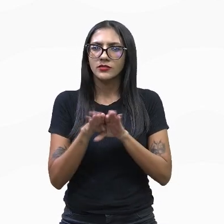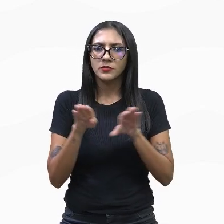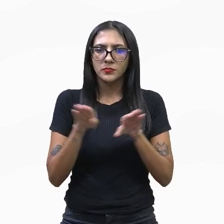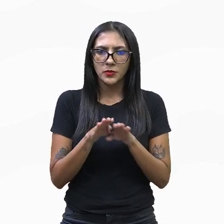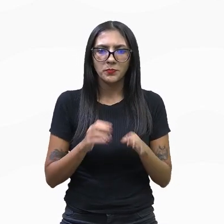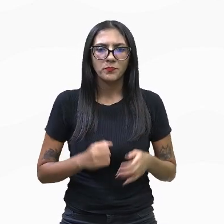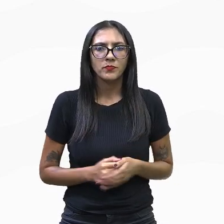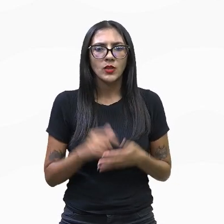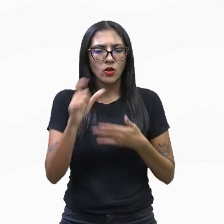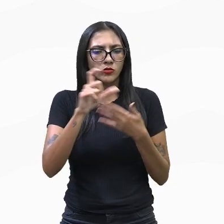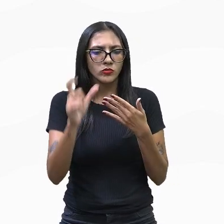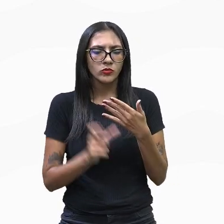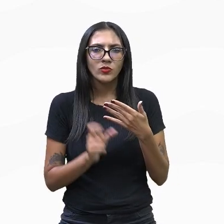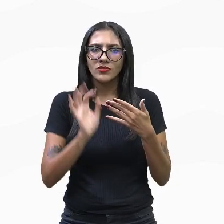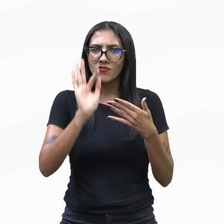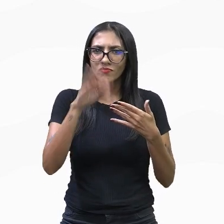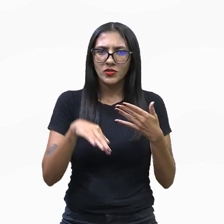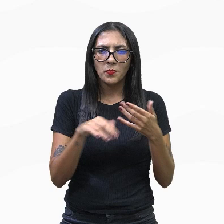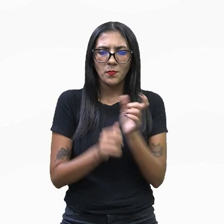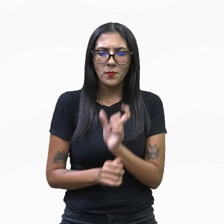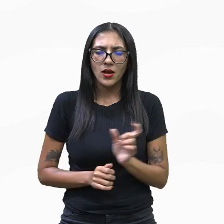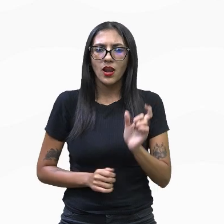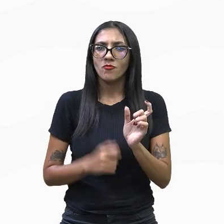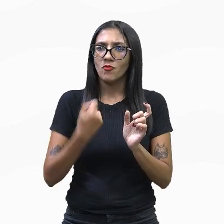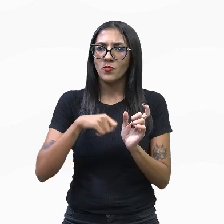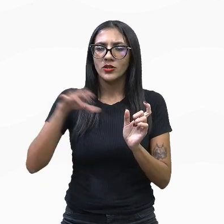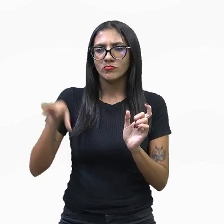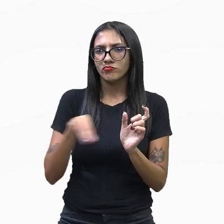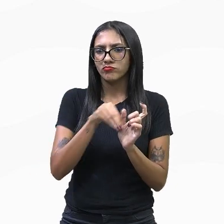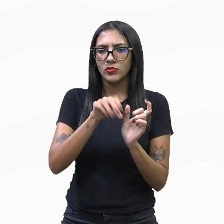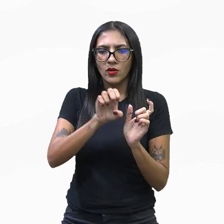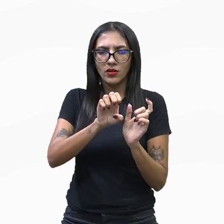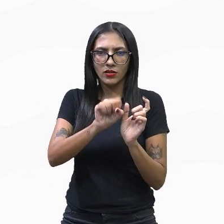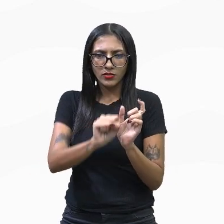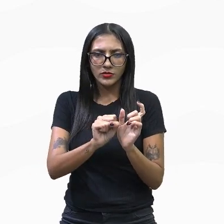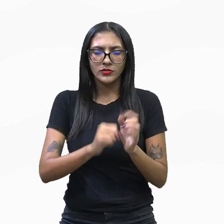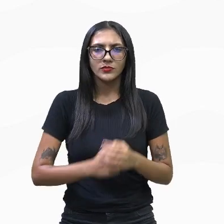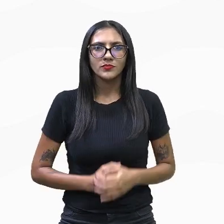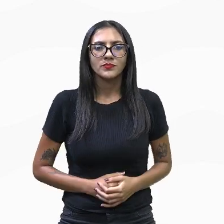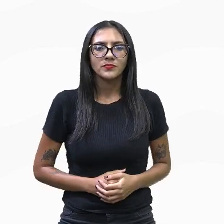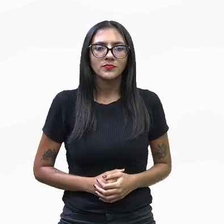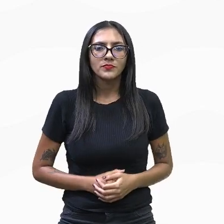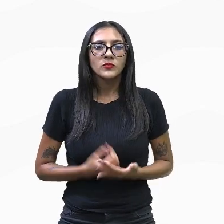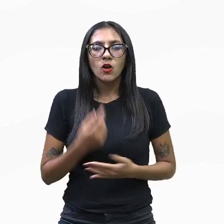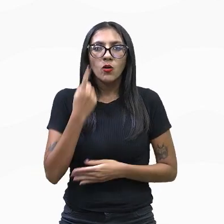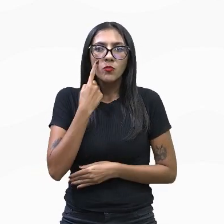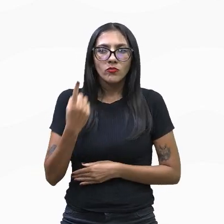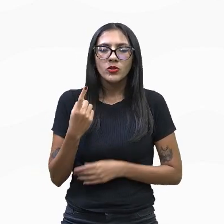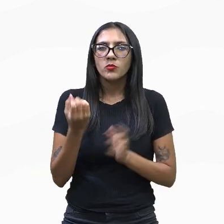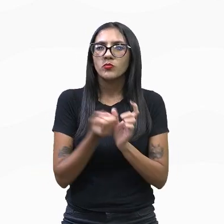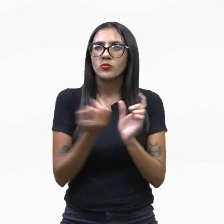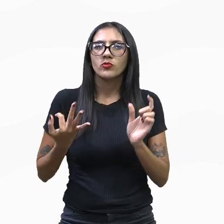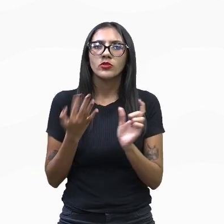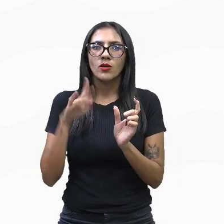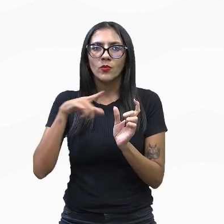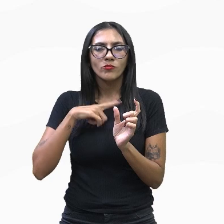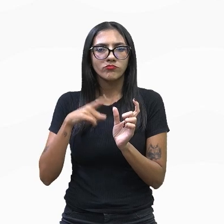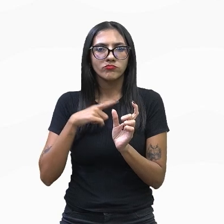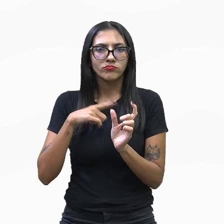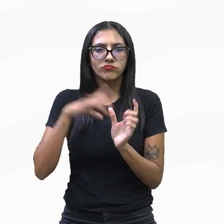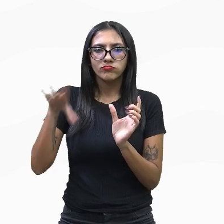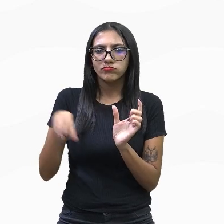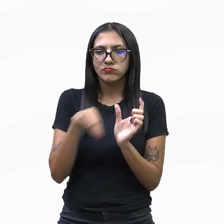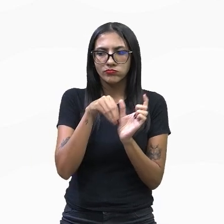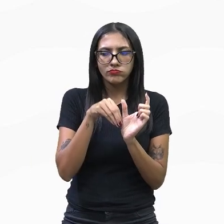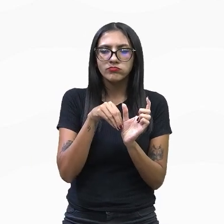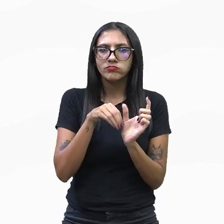essa terminação, eu acrescento ES, tá? Então, nós já vimos que a formação do plural, ele é basicamente pela presença do S,